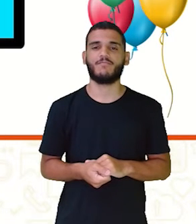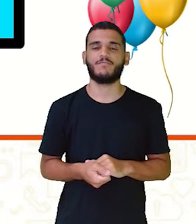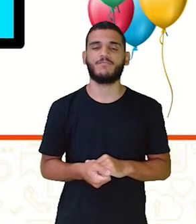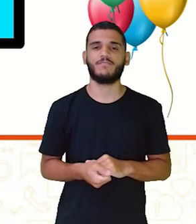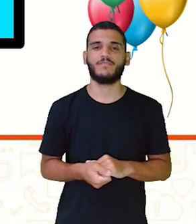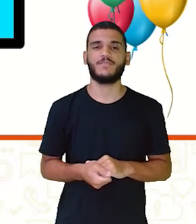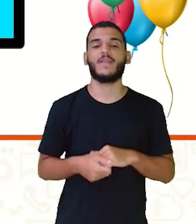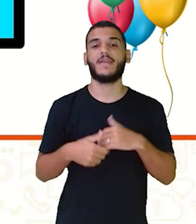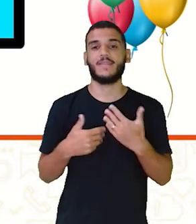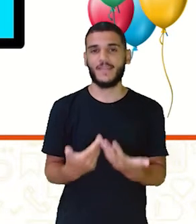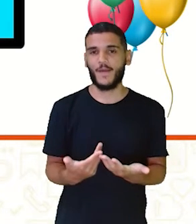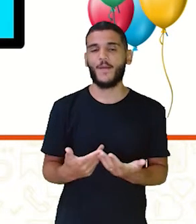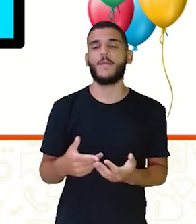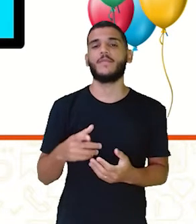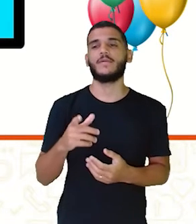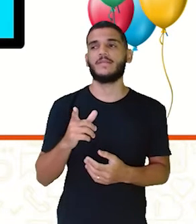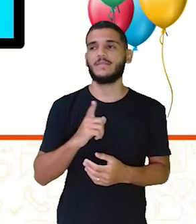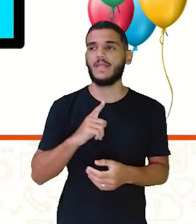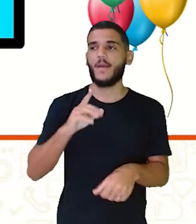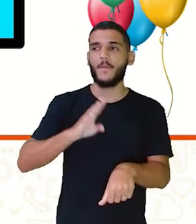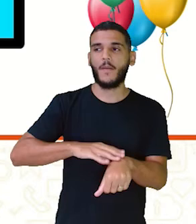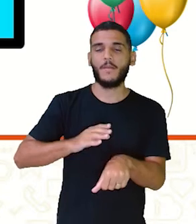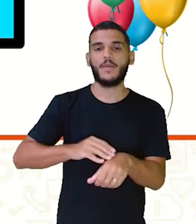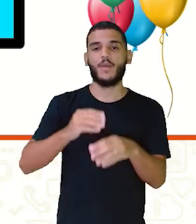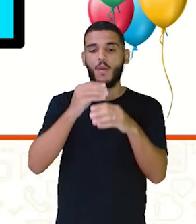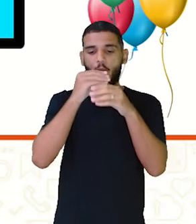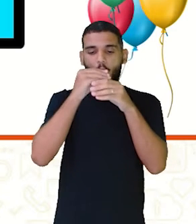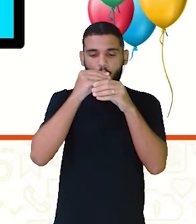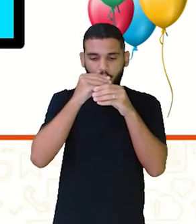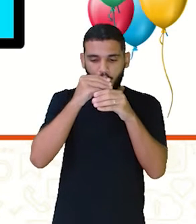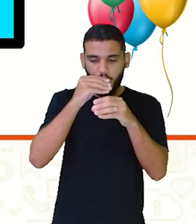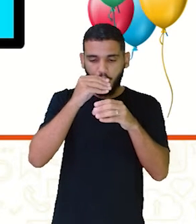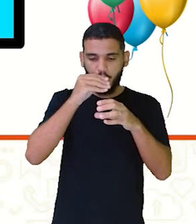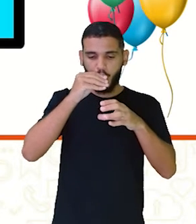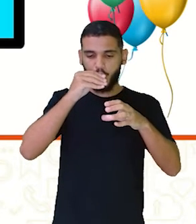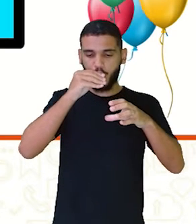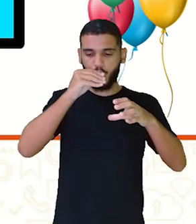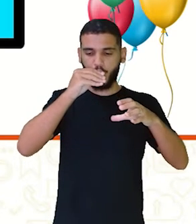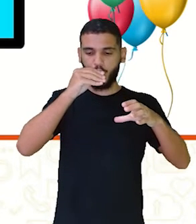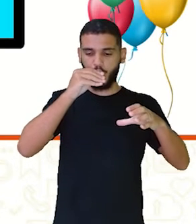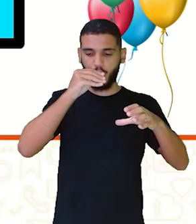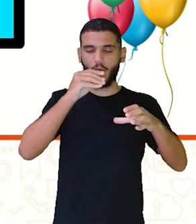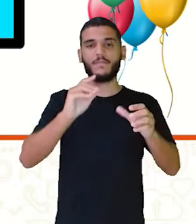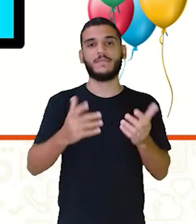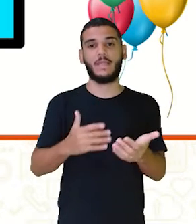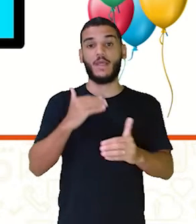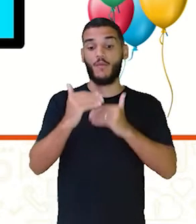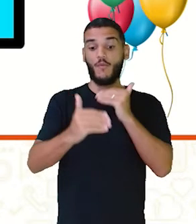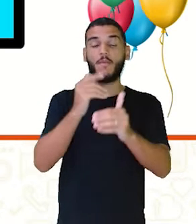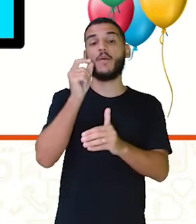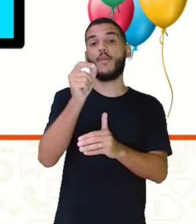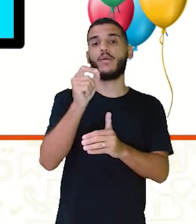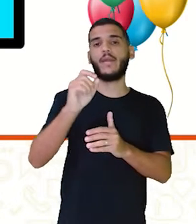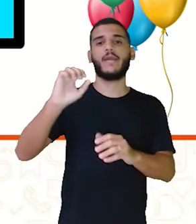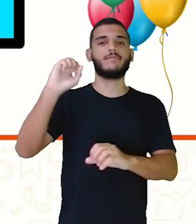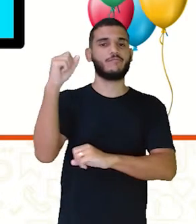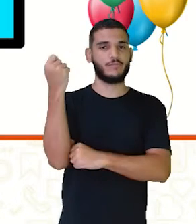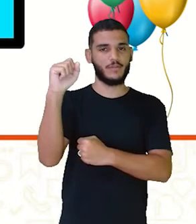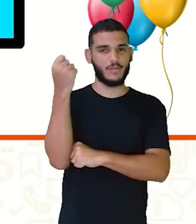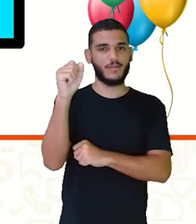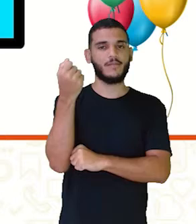Desculpa. Balões para encher. Desenvolve a sua coordenação motora, a agilidade, a atenção e